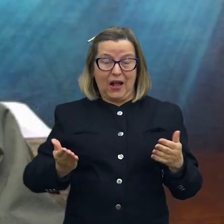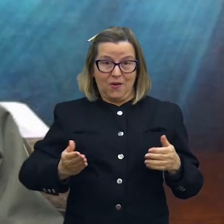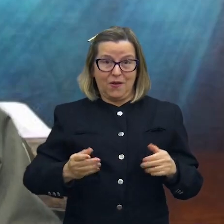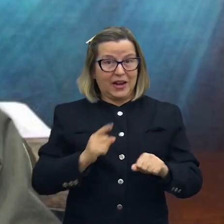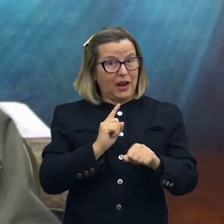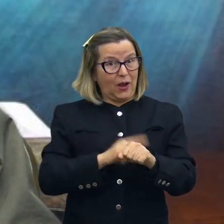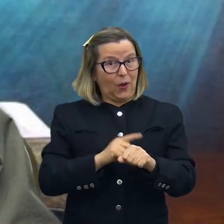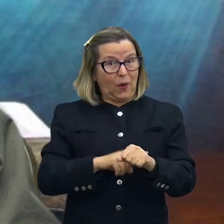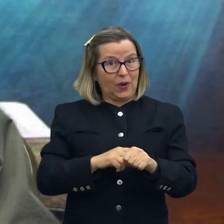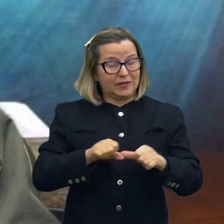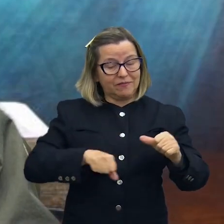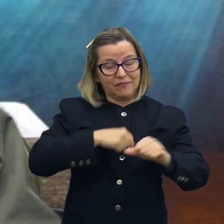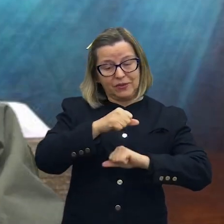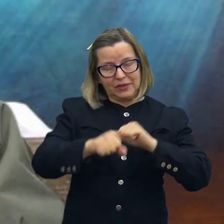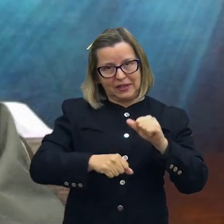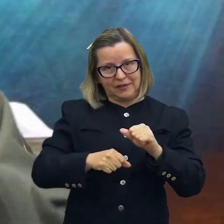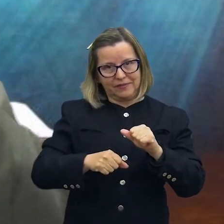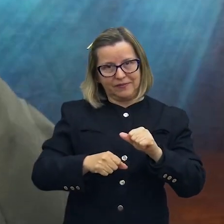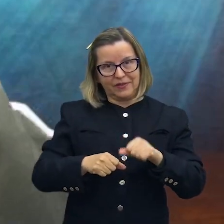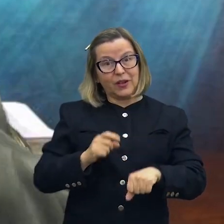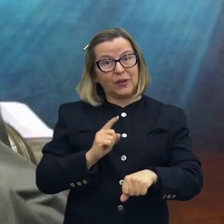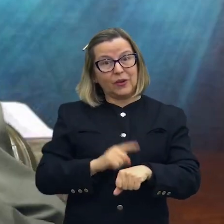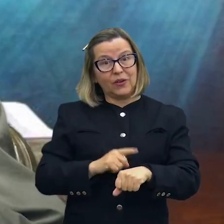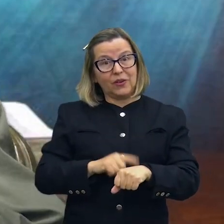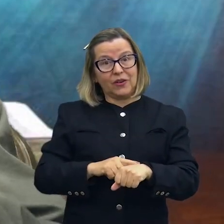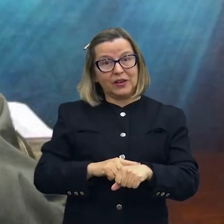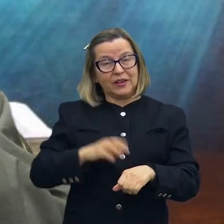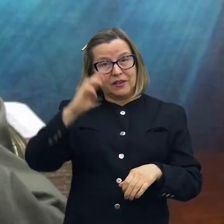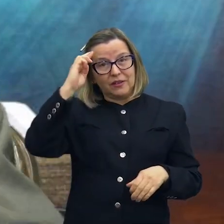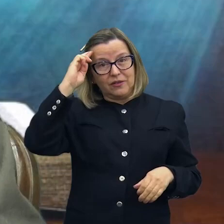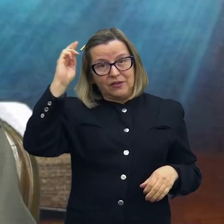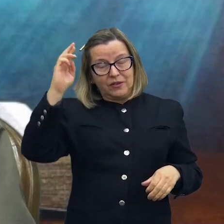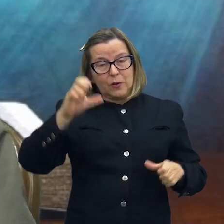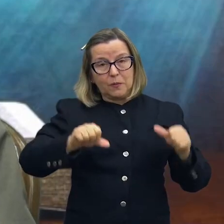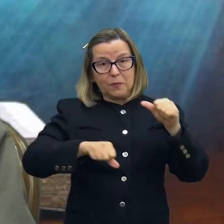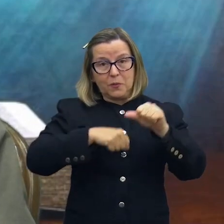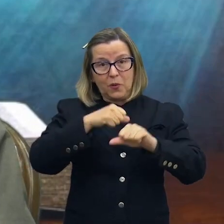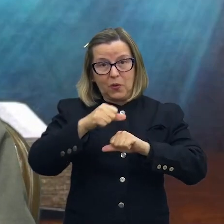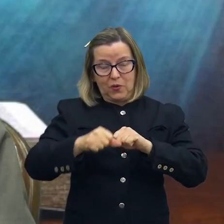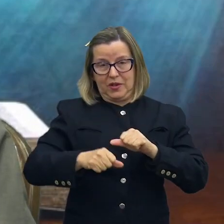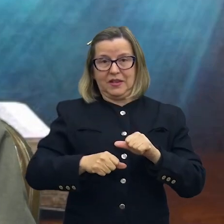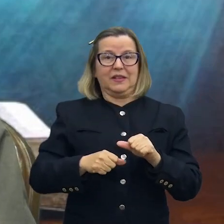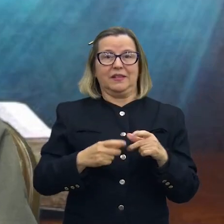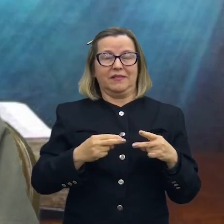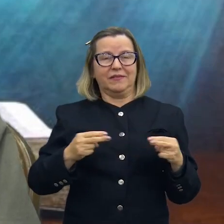hora de mudar. É hora do Senhor transformar, mudar os paradigmas.